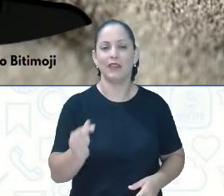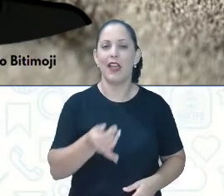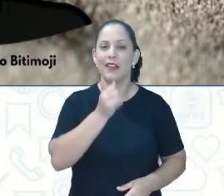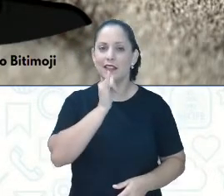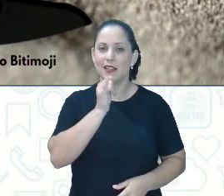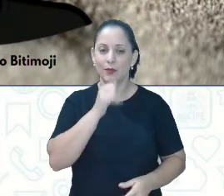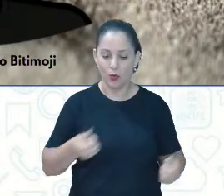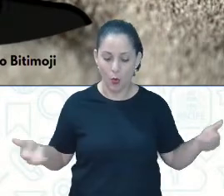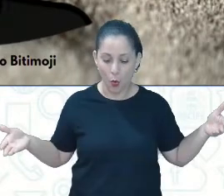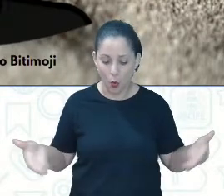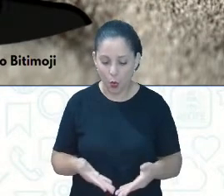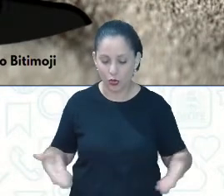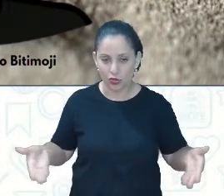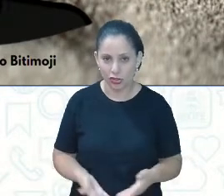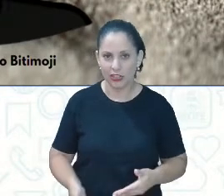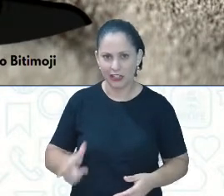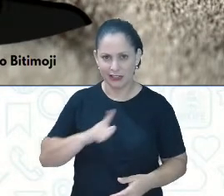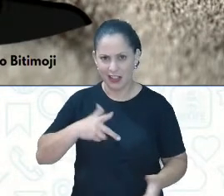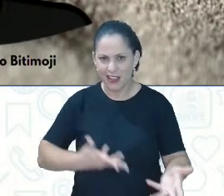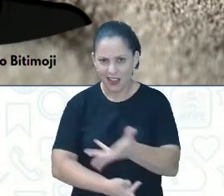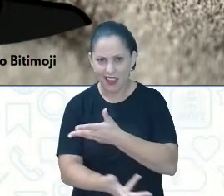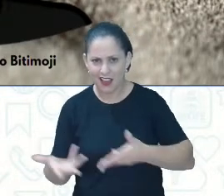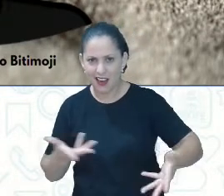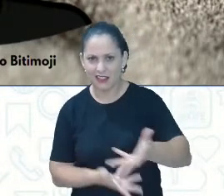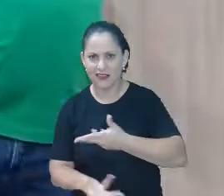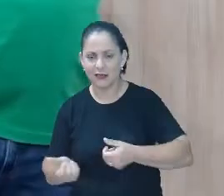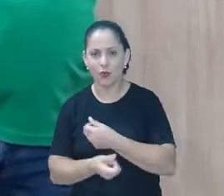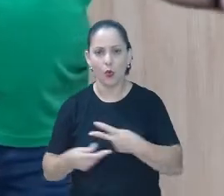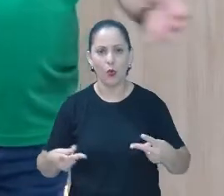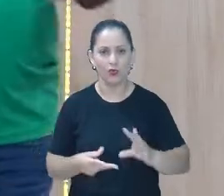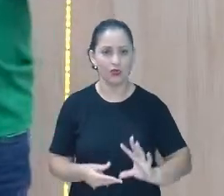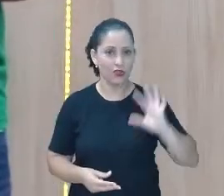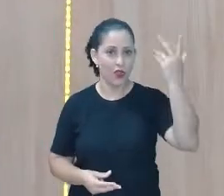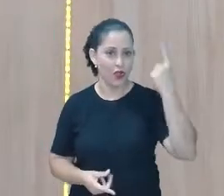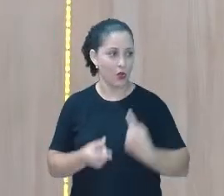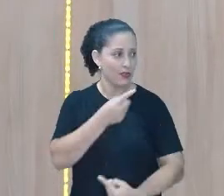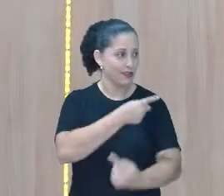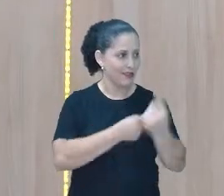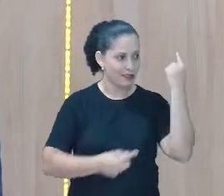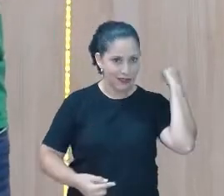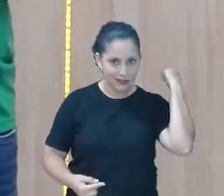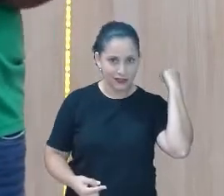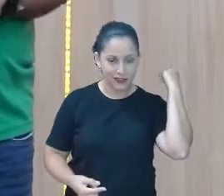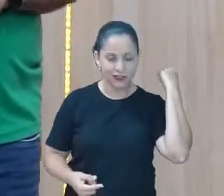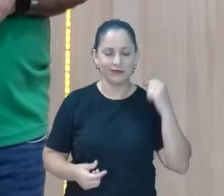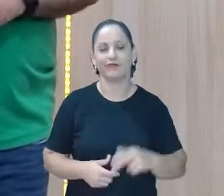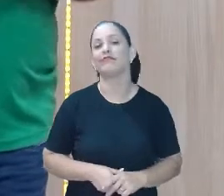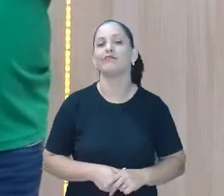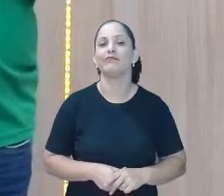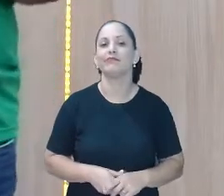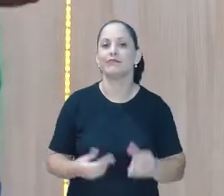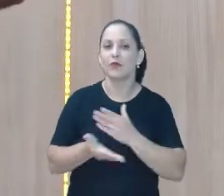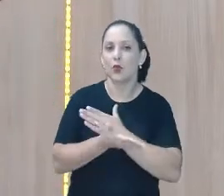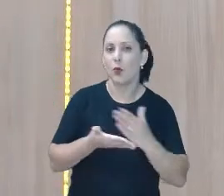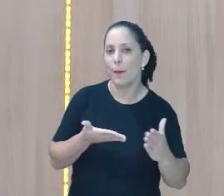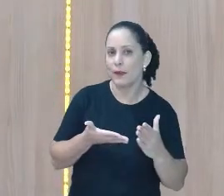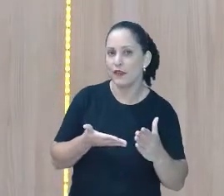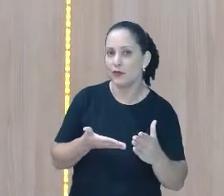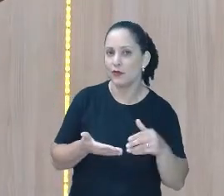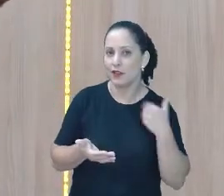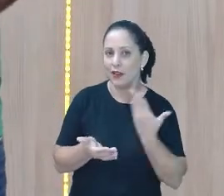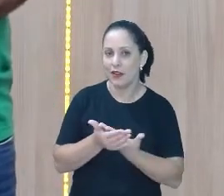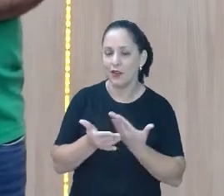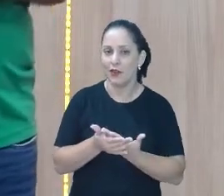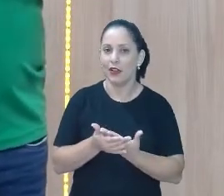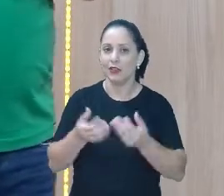hoje, elas têm a ver com questões que aconteceram no passado. Lembram, no início da aula eu falei para vocês sobre a questão do